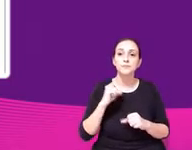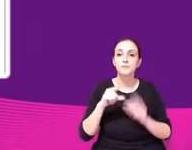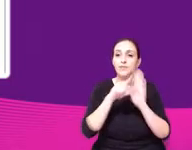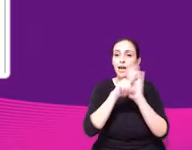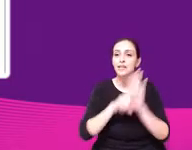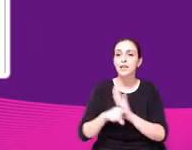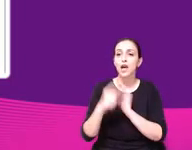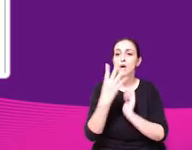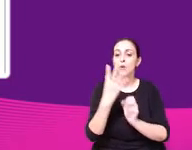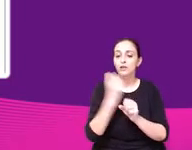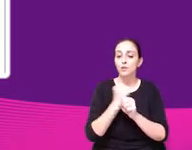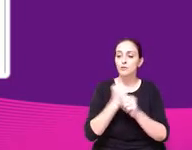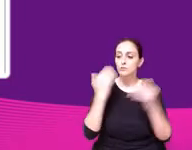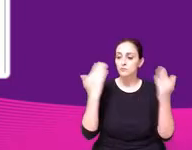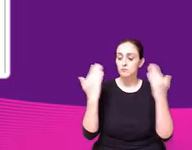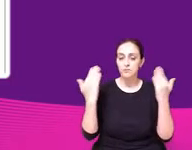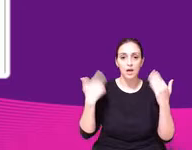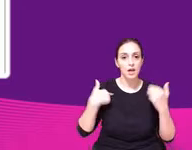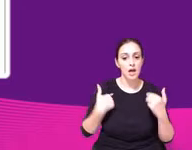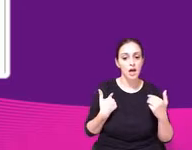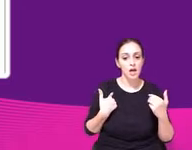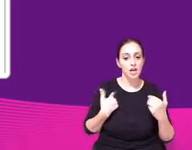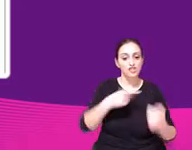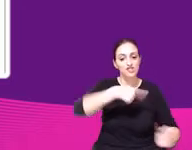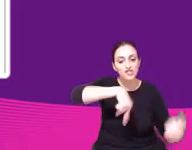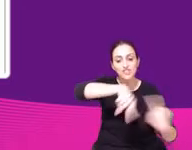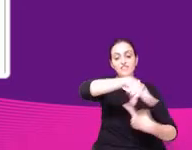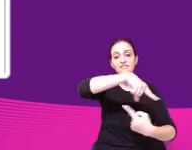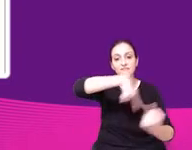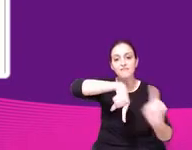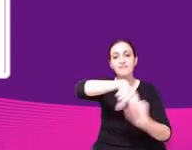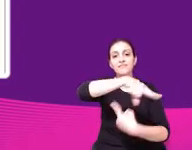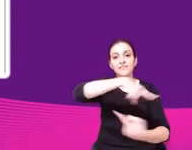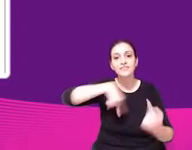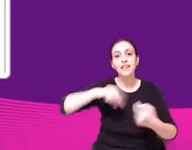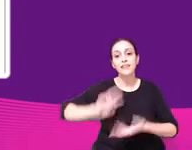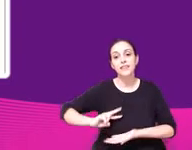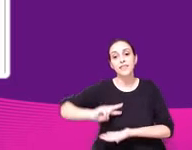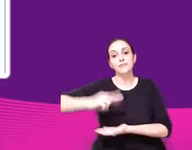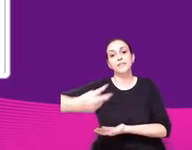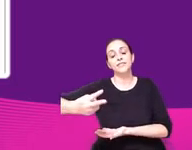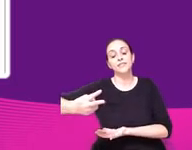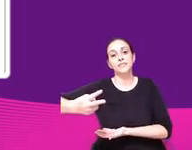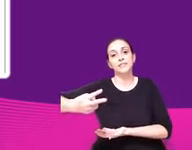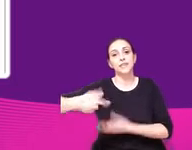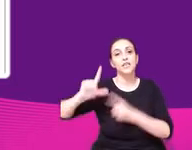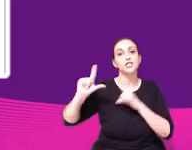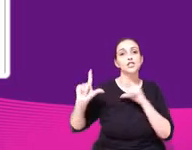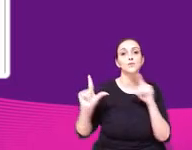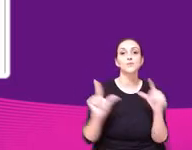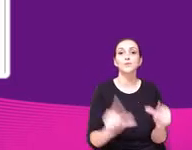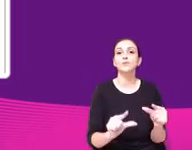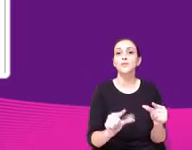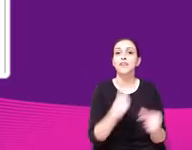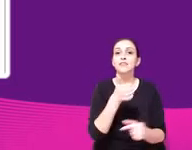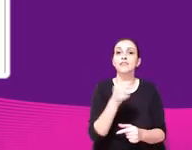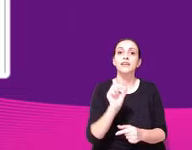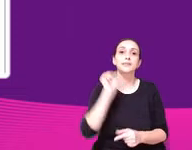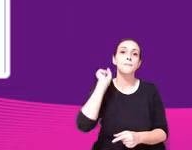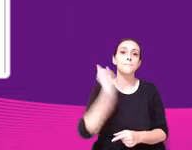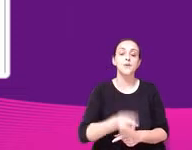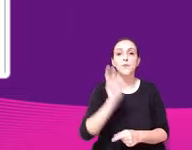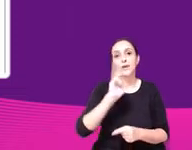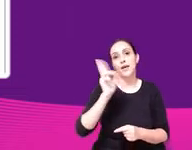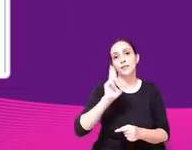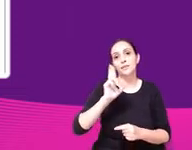anos de comparação de diálise com transplante, que há uma diminuição do custo de R$10 mil por ano